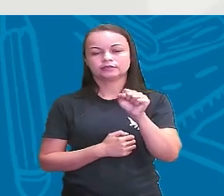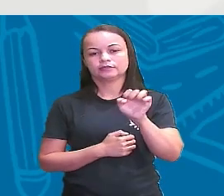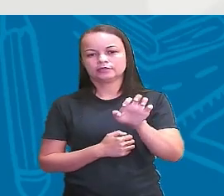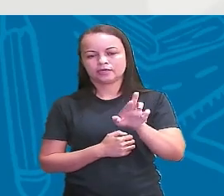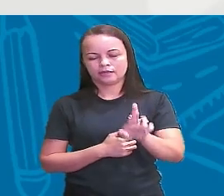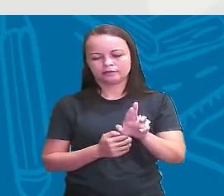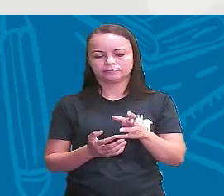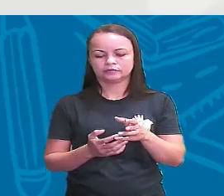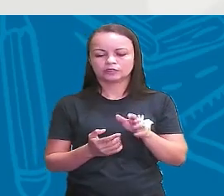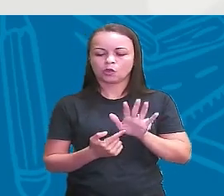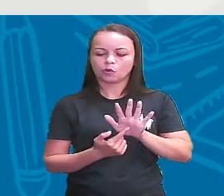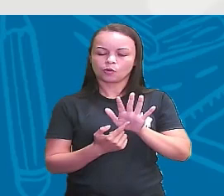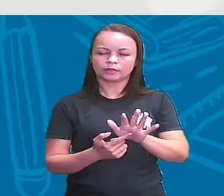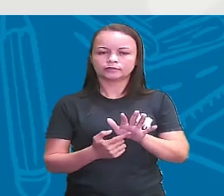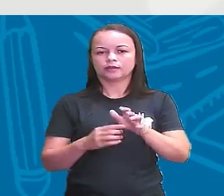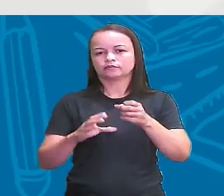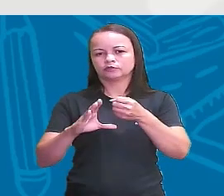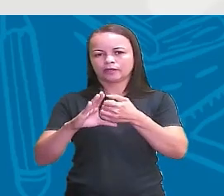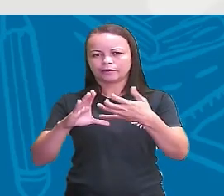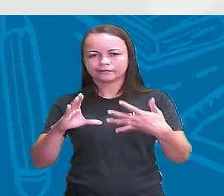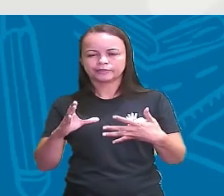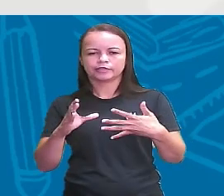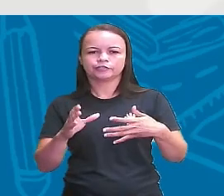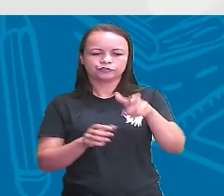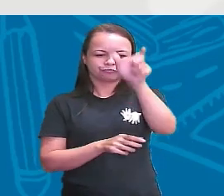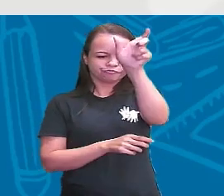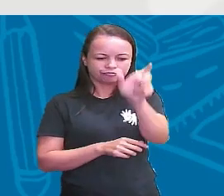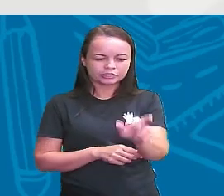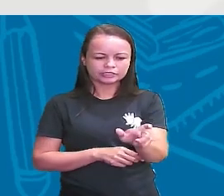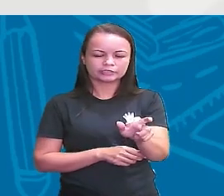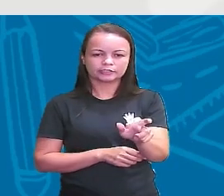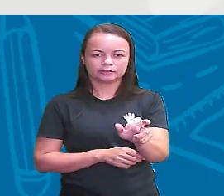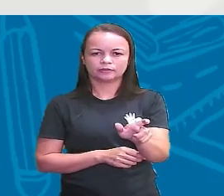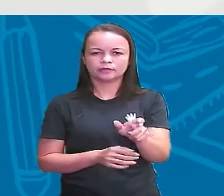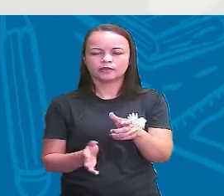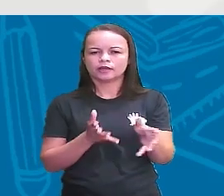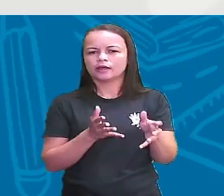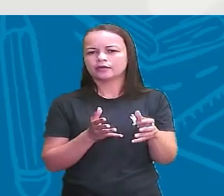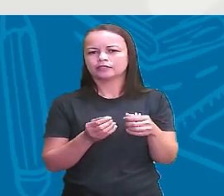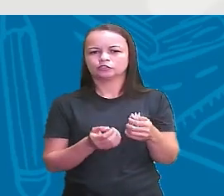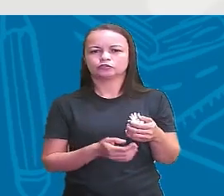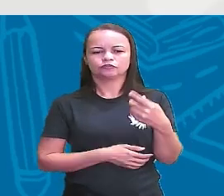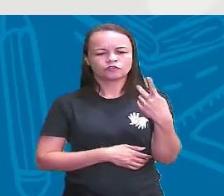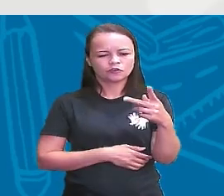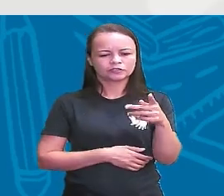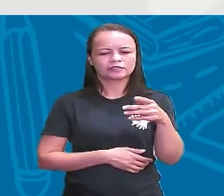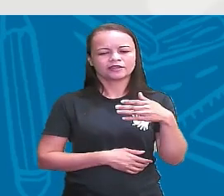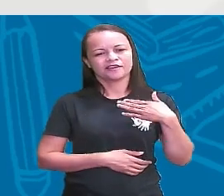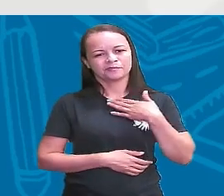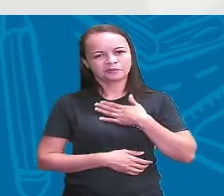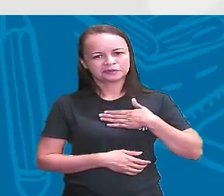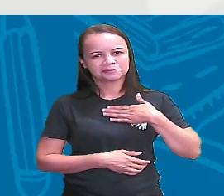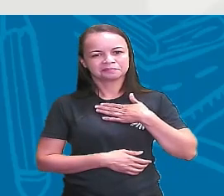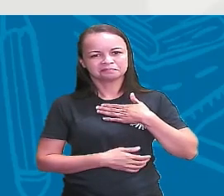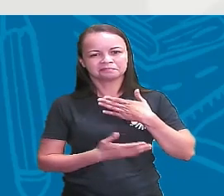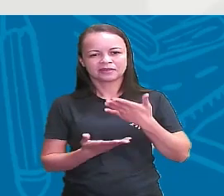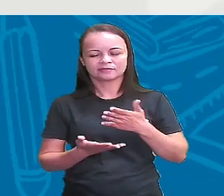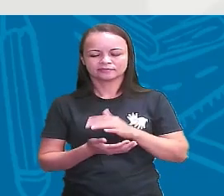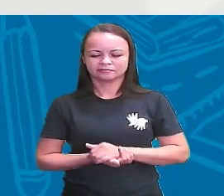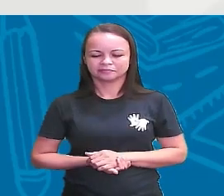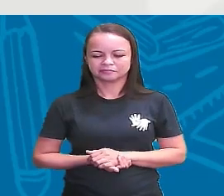ou característica física de uma pessoa, sou simpática, certo? Ou